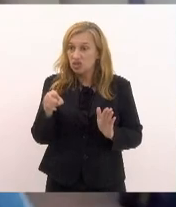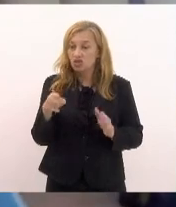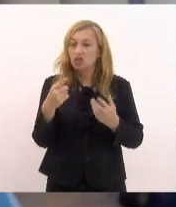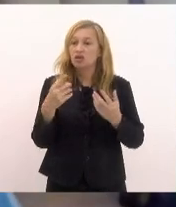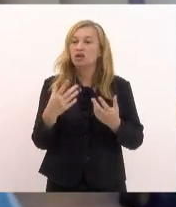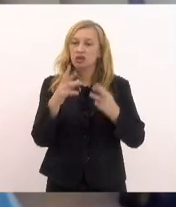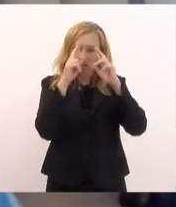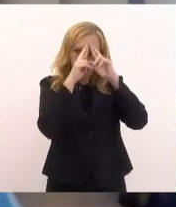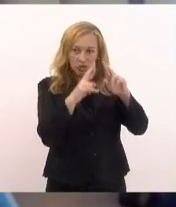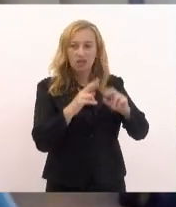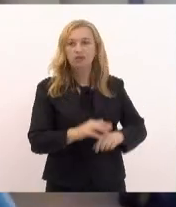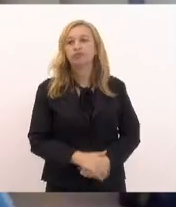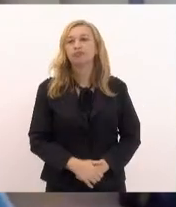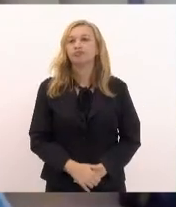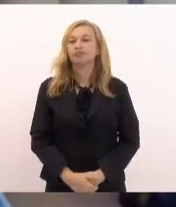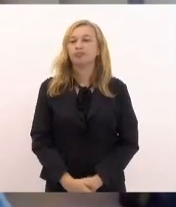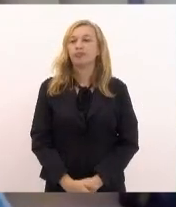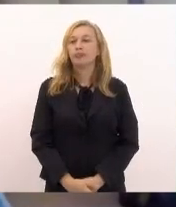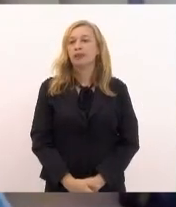respeitados.